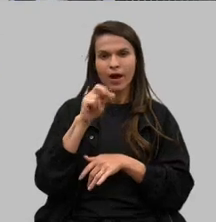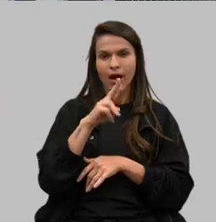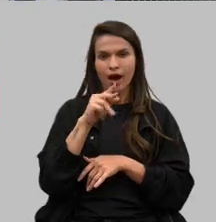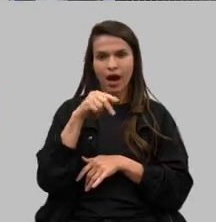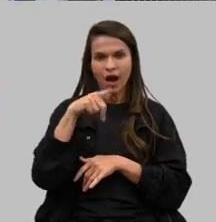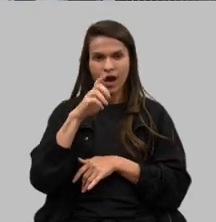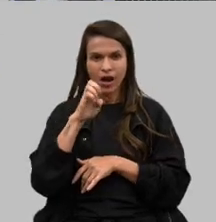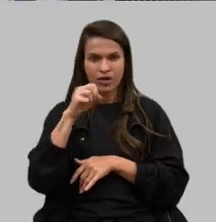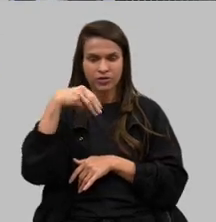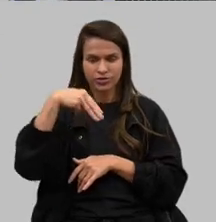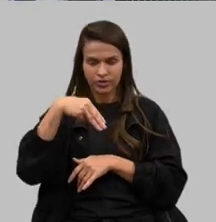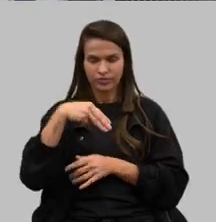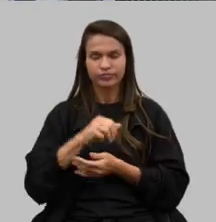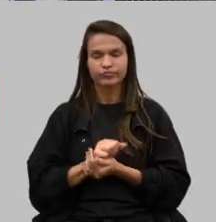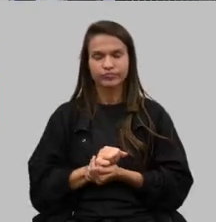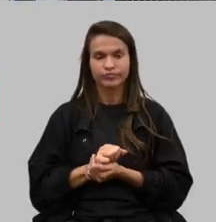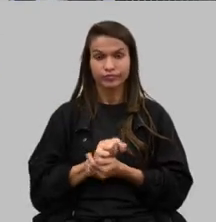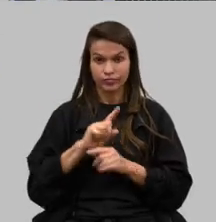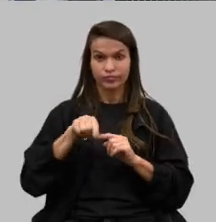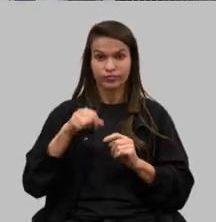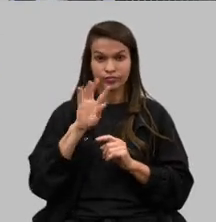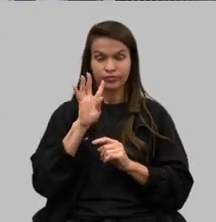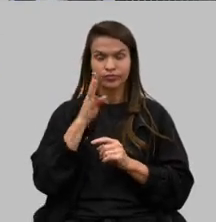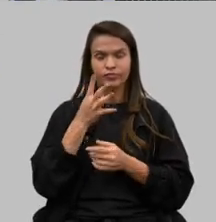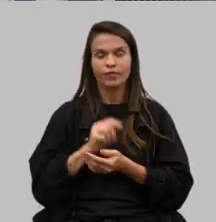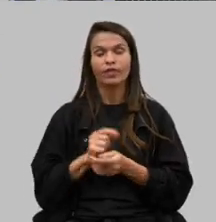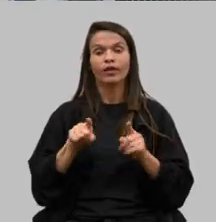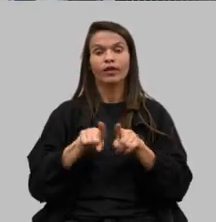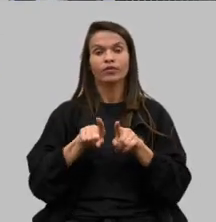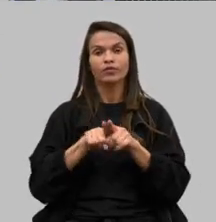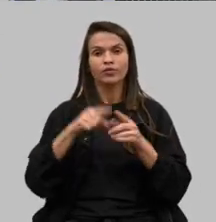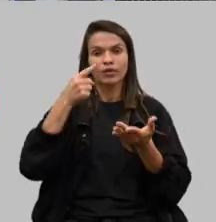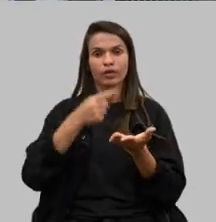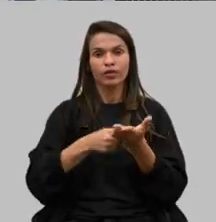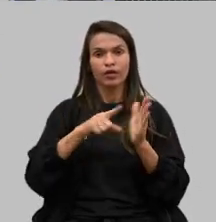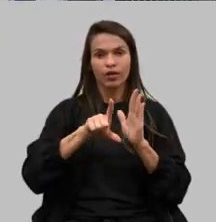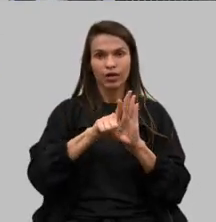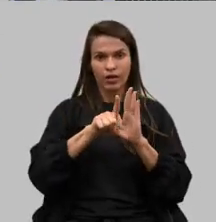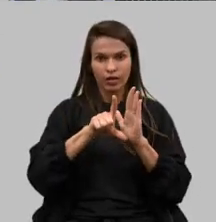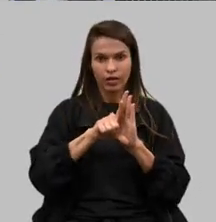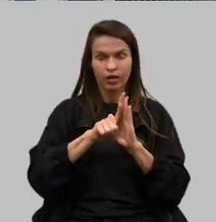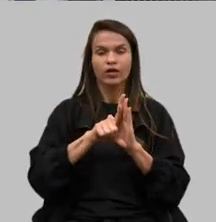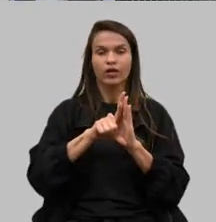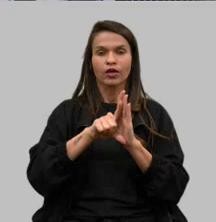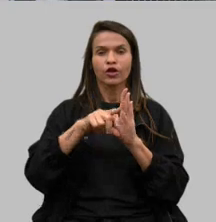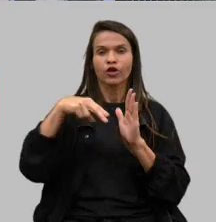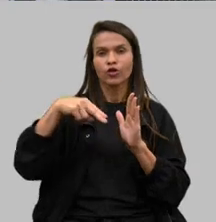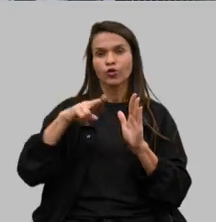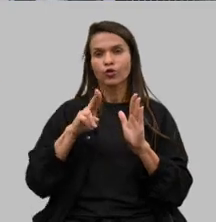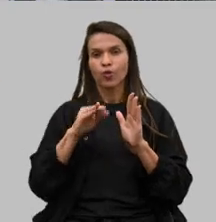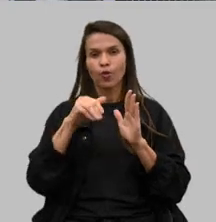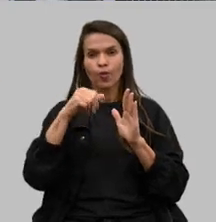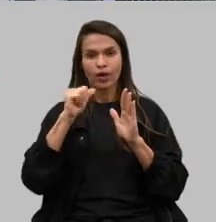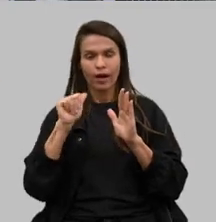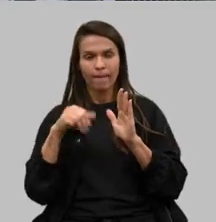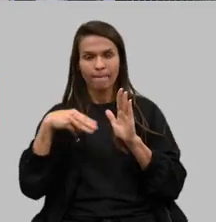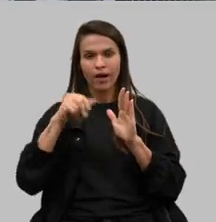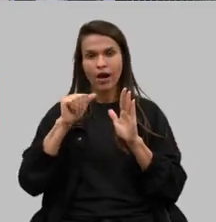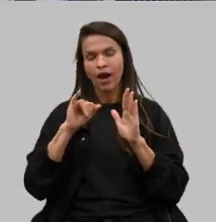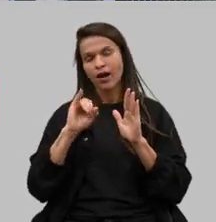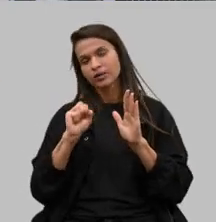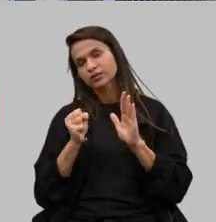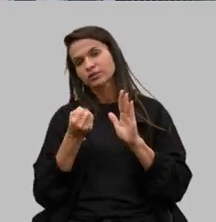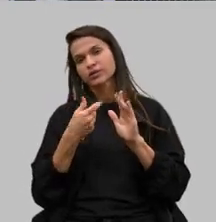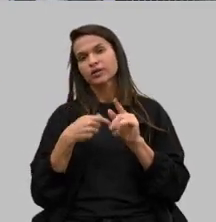breve Além disso também eh Foi estabelecido pela leiar de lama Nunca mais a necessidade de descaracterização das